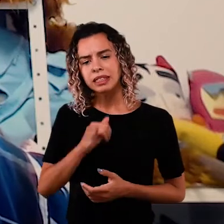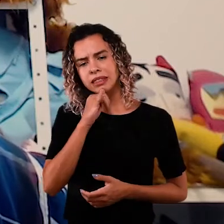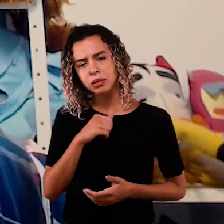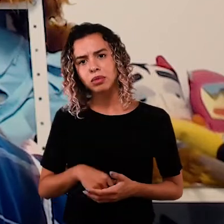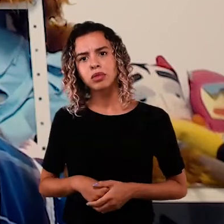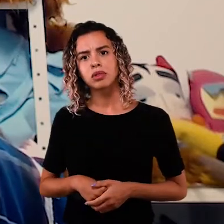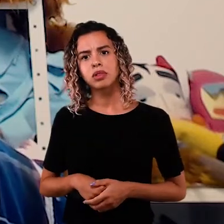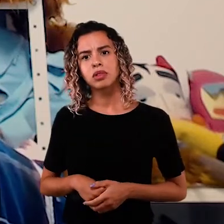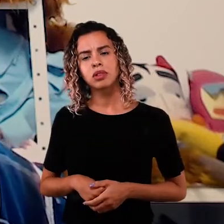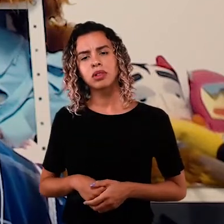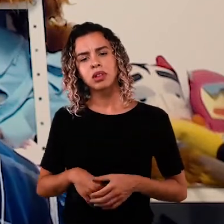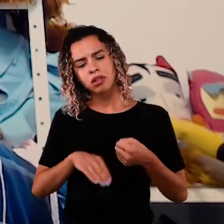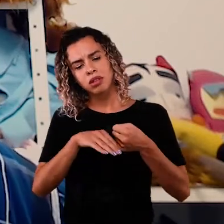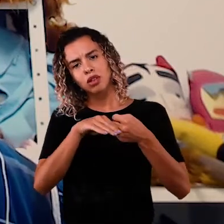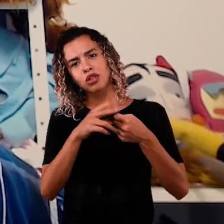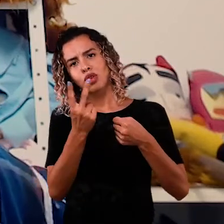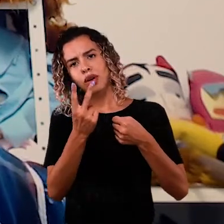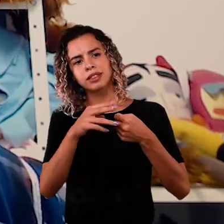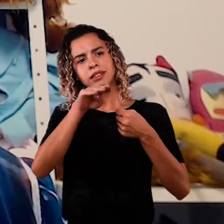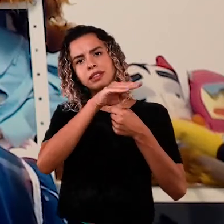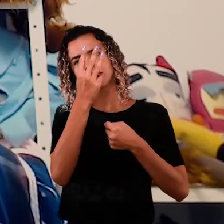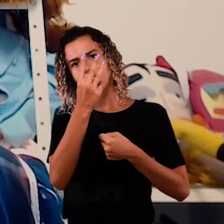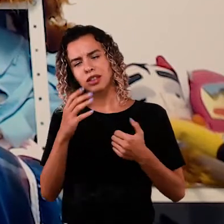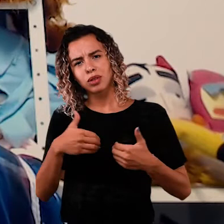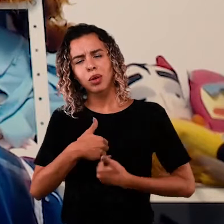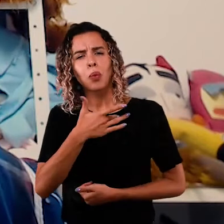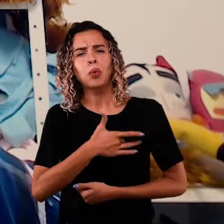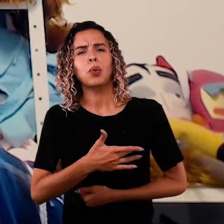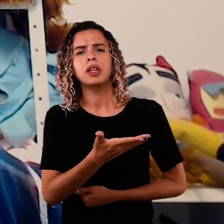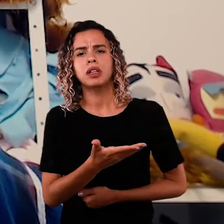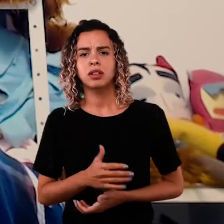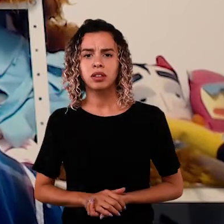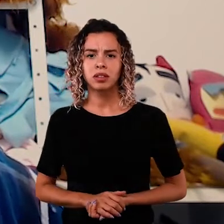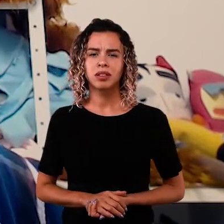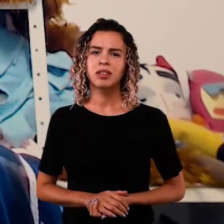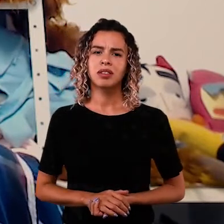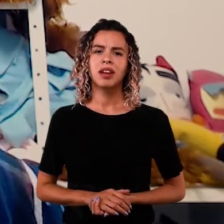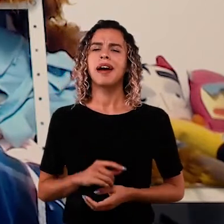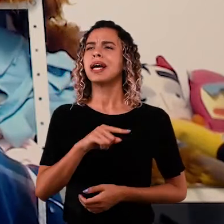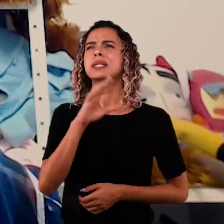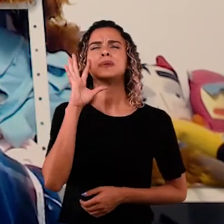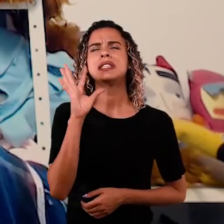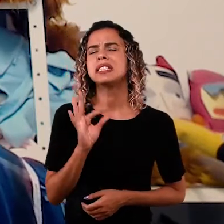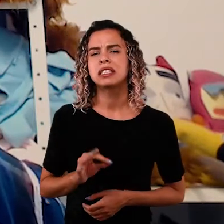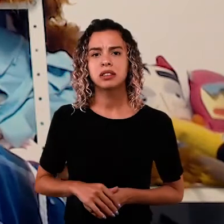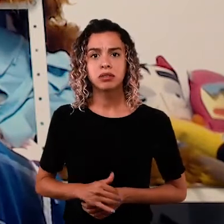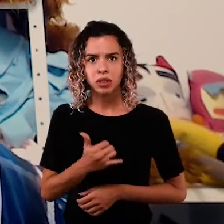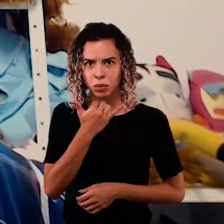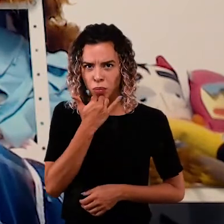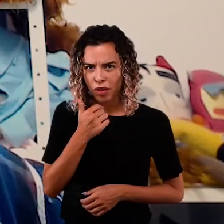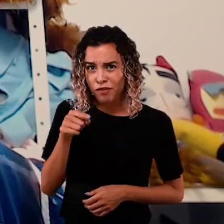Fábio. trata um autista grau 2 ou grau 3 como um coitadinho se você que fala, ele não entende,